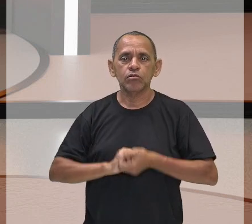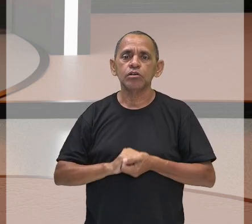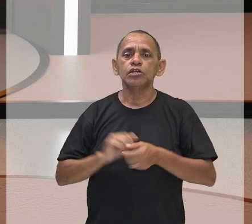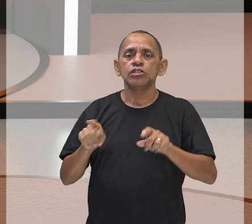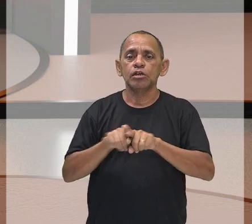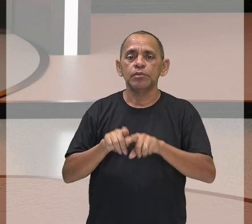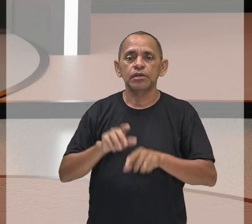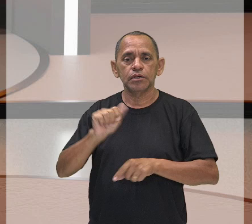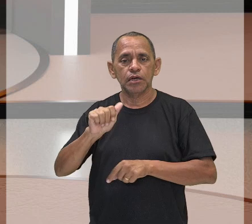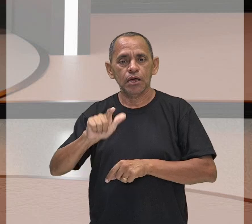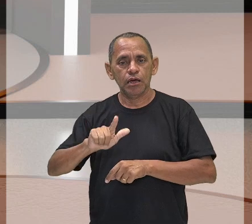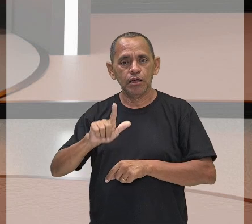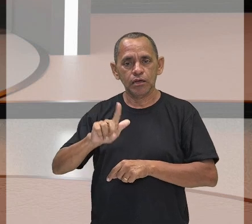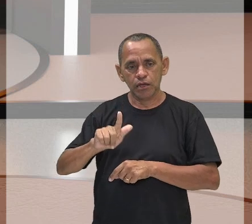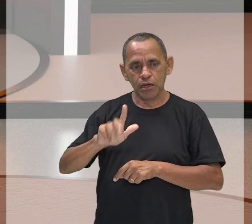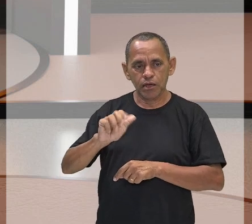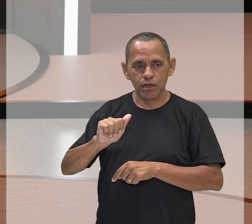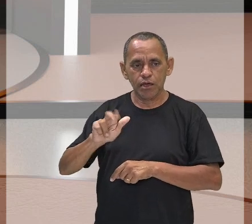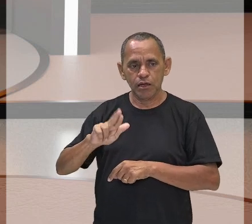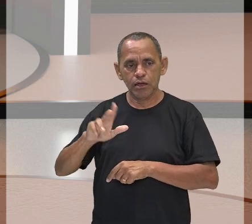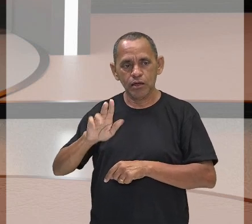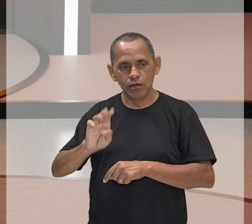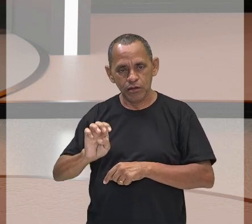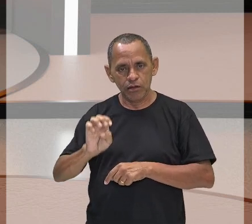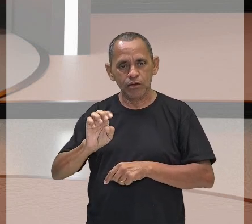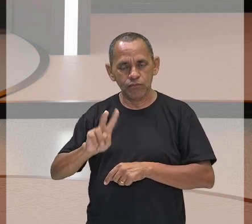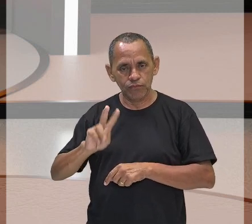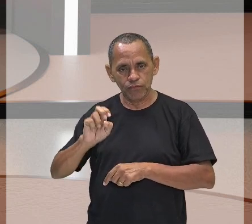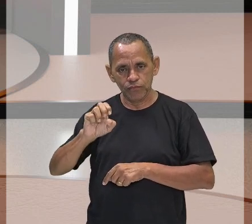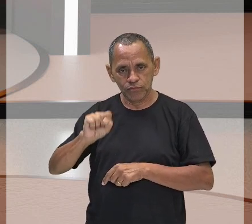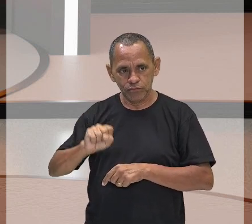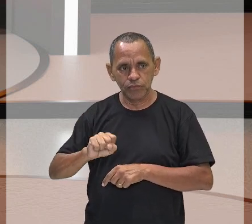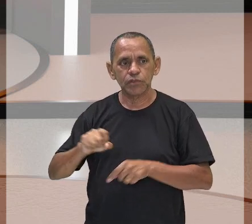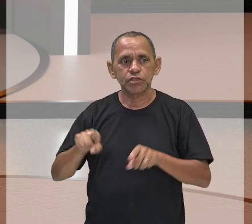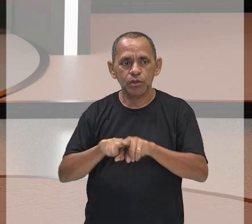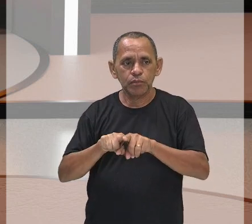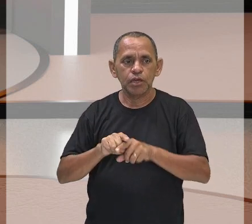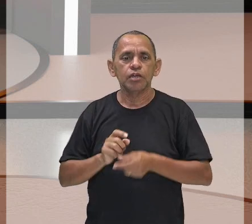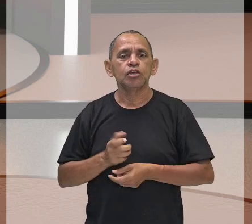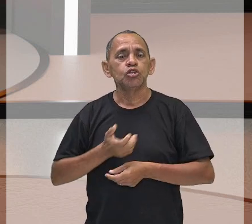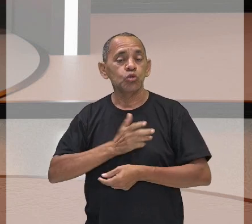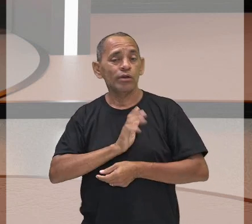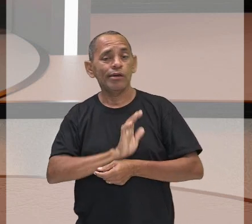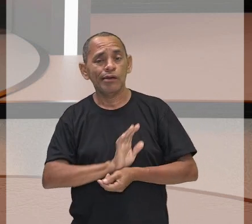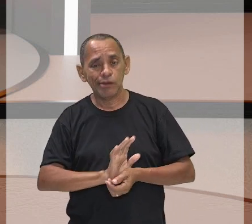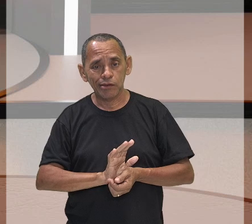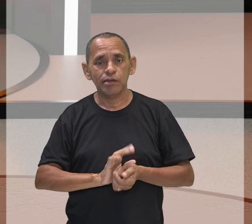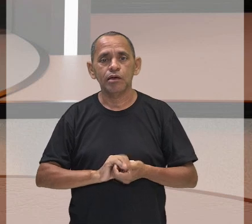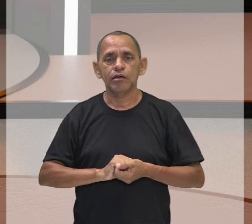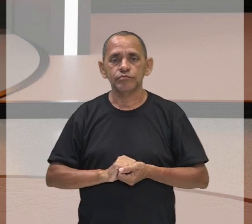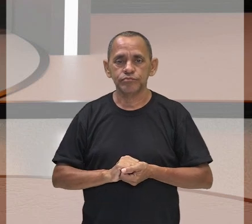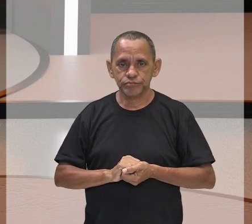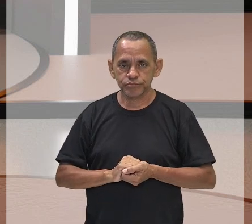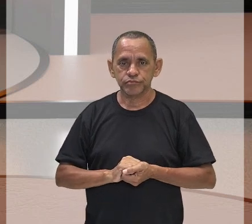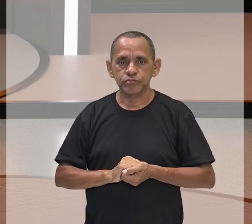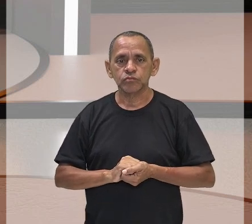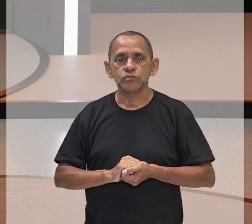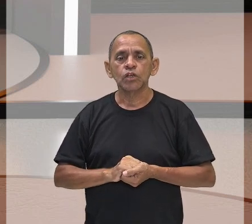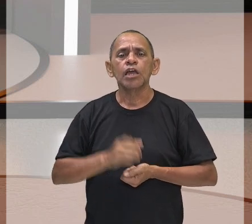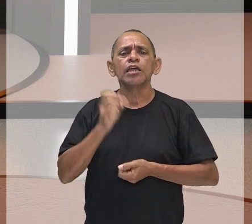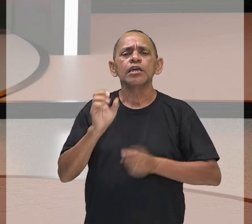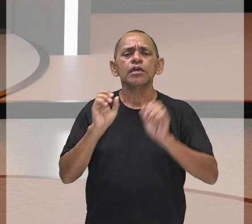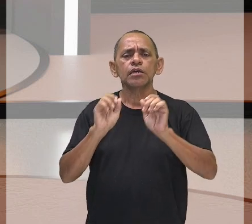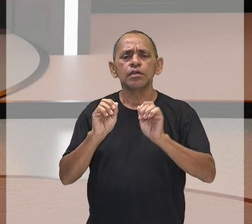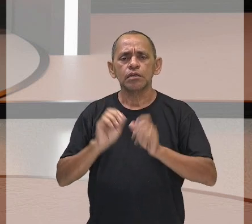elites portuguesas, que exigiam um retorno imediato do rei para Portugal, exigiam a recolonização do